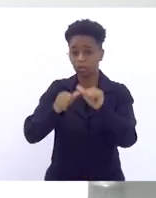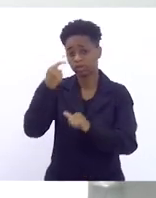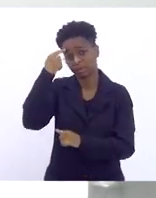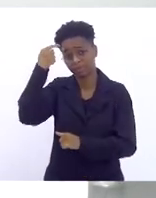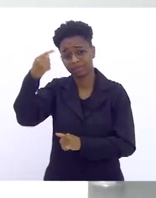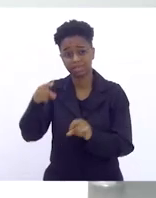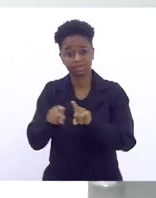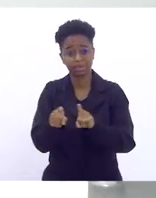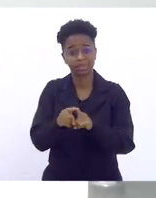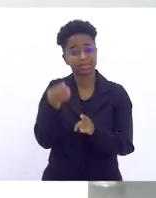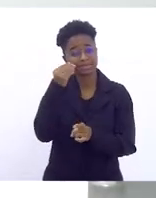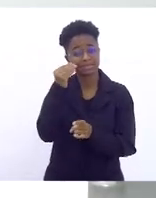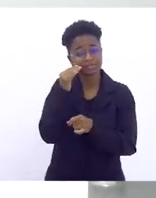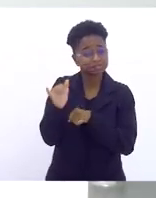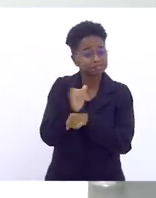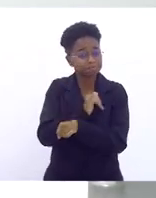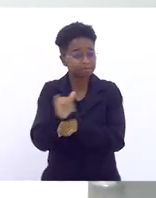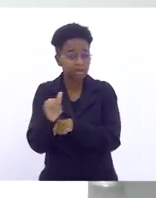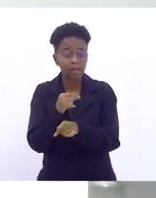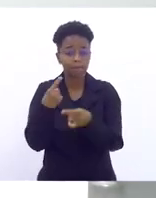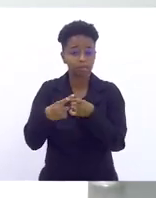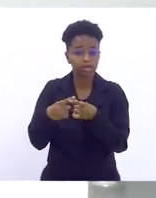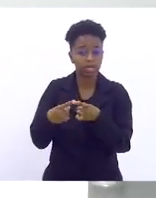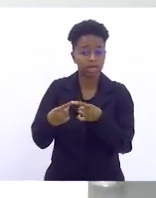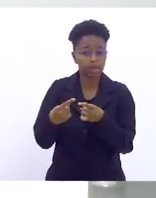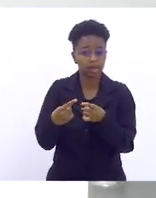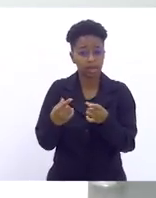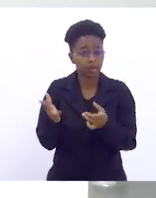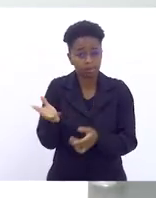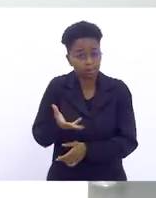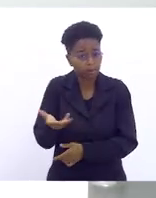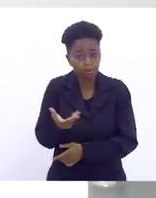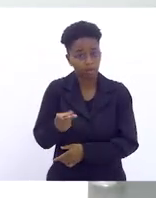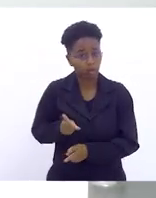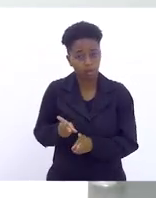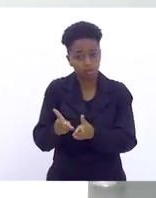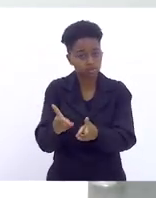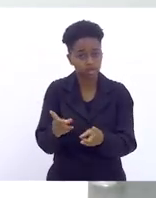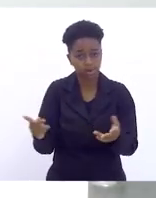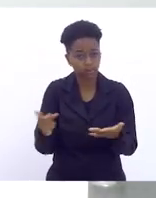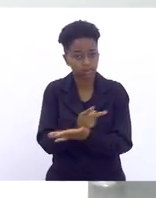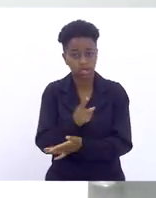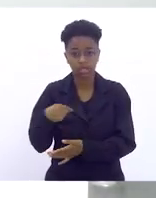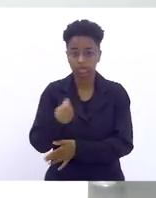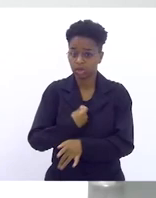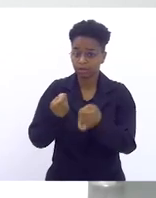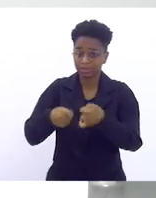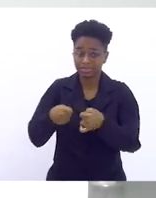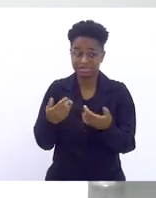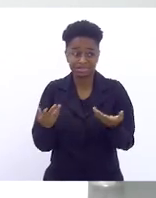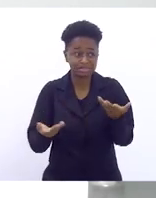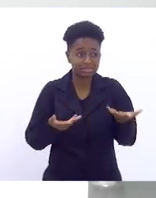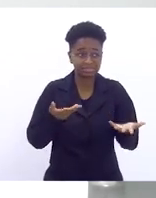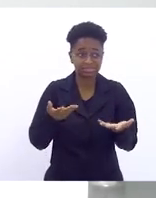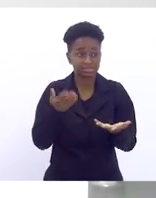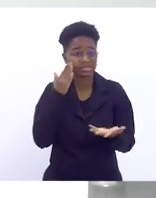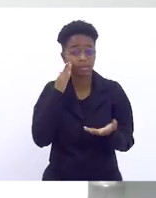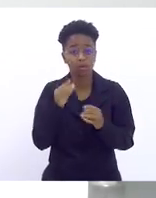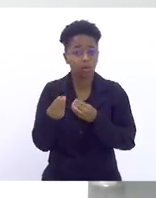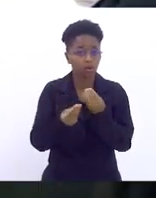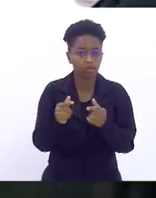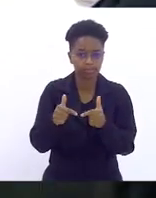buscar algumas coisas porque o trem tá vindo pessoal o trem tá vindo apitando e a gente tá aqui né